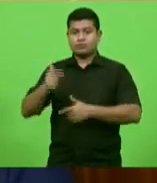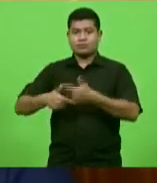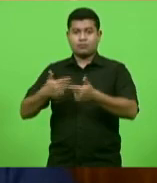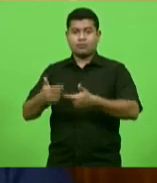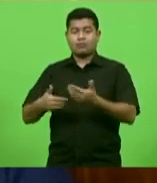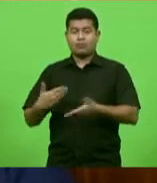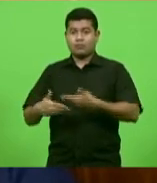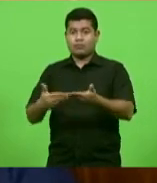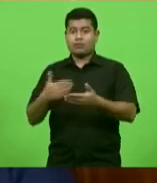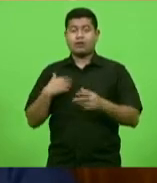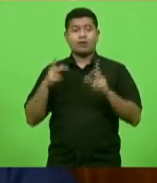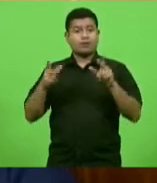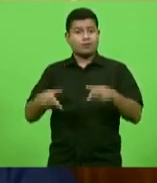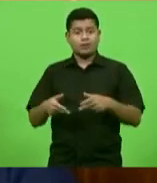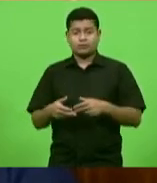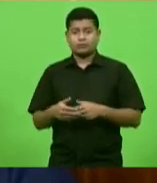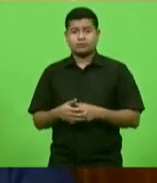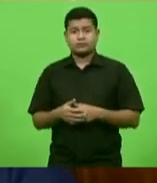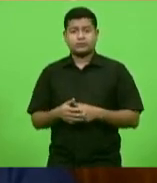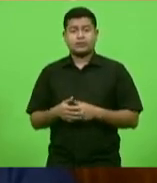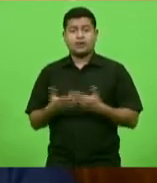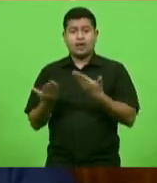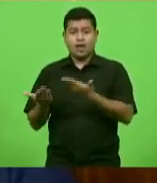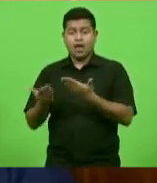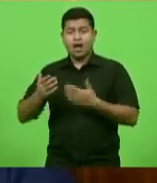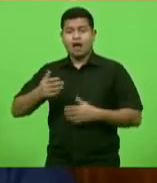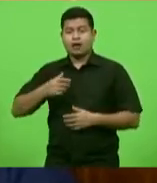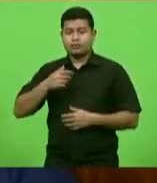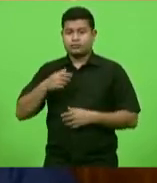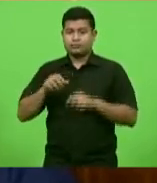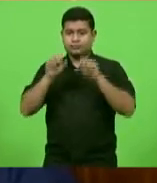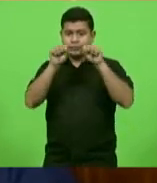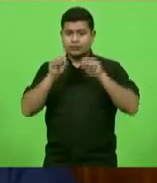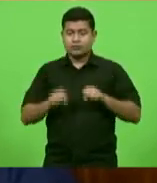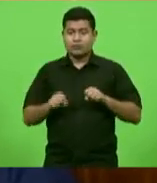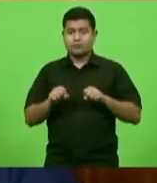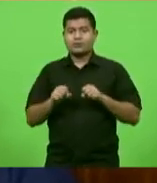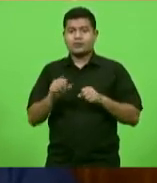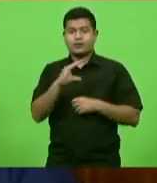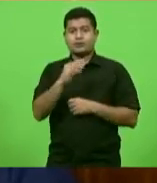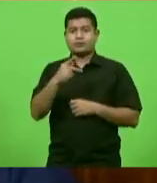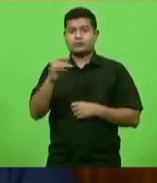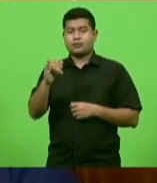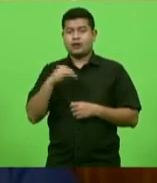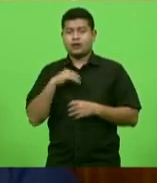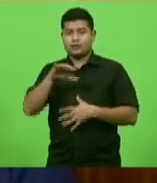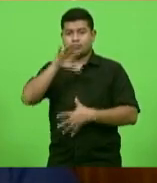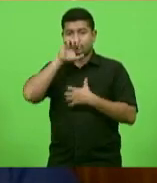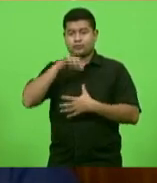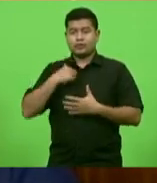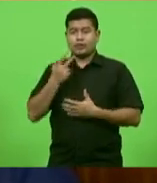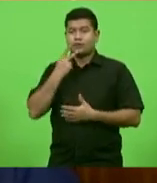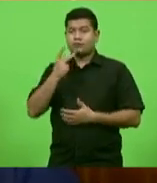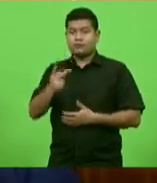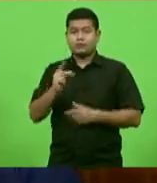foi similar. Em depoimento à CPI dos respiradores, assumiu nas palavras dele que identificou